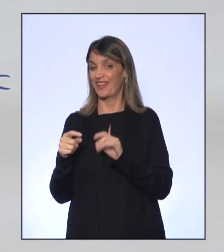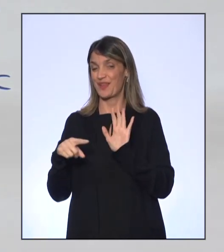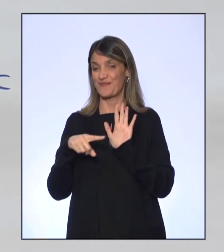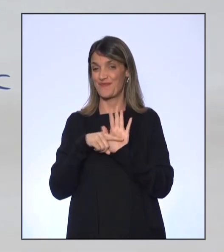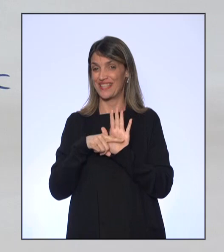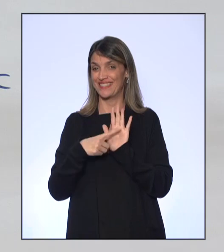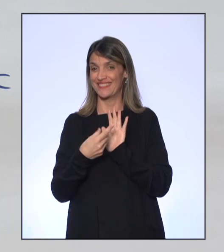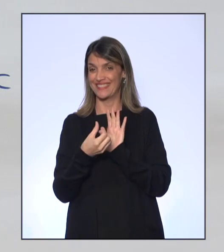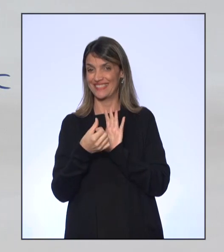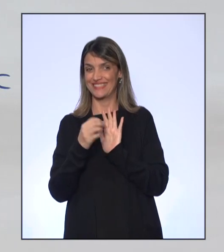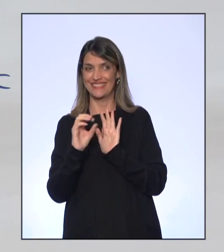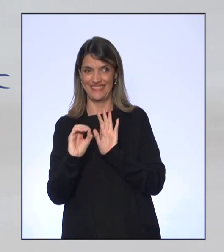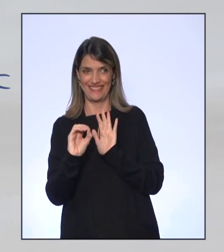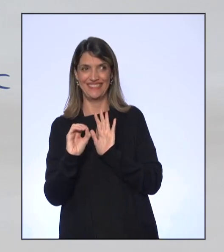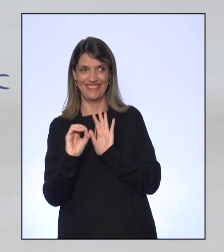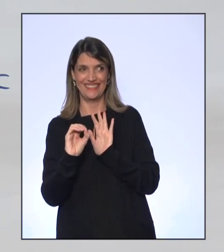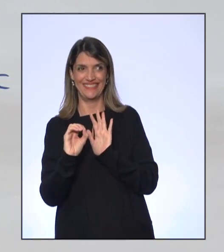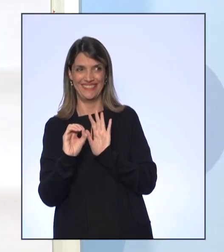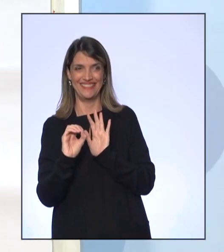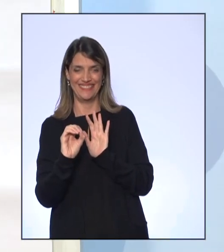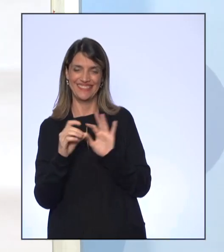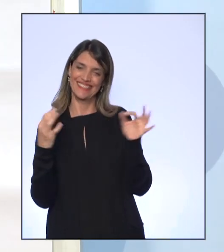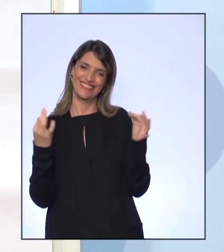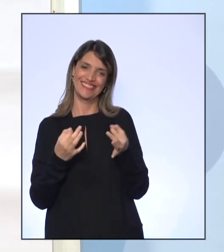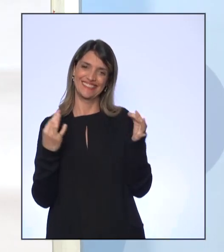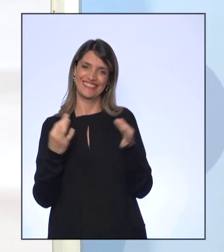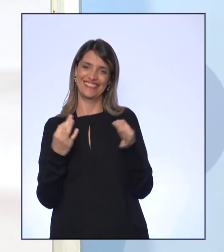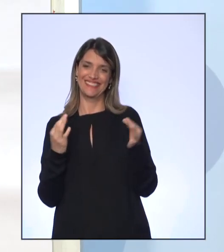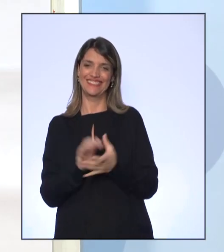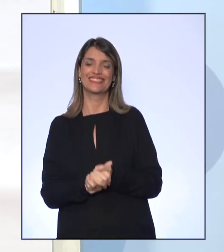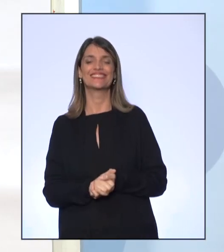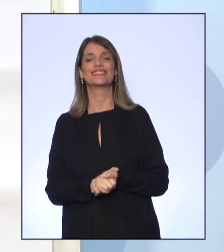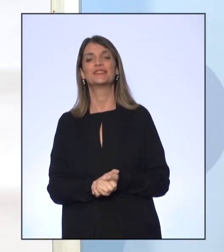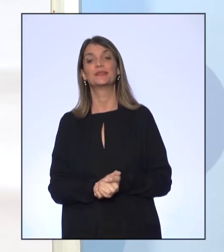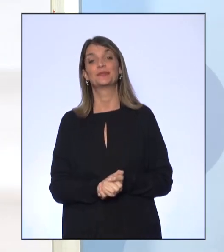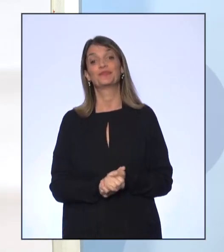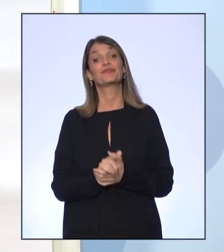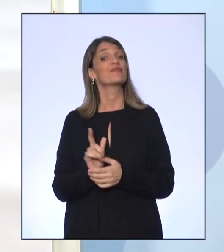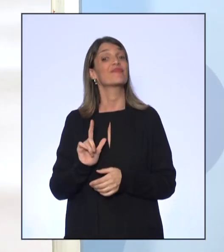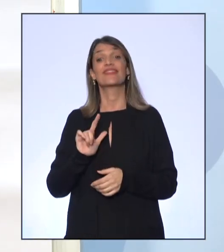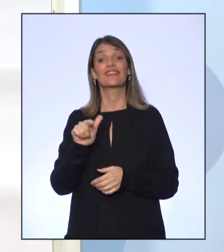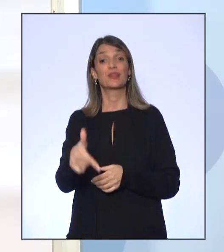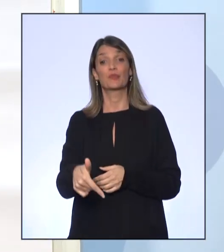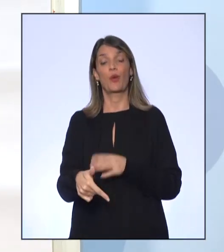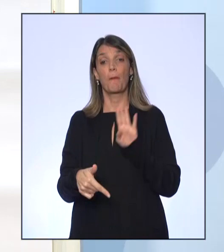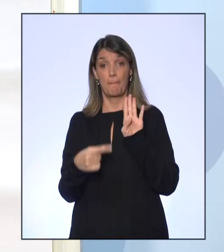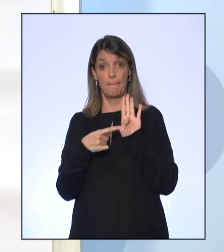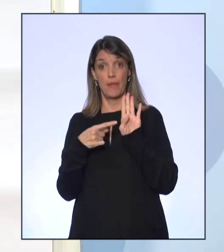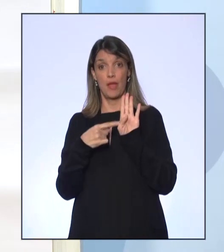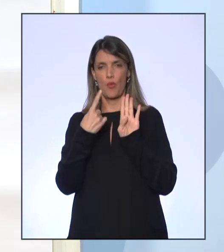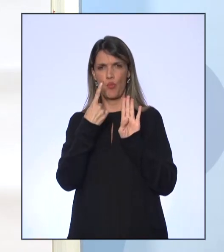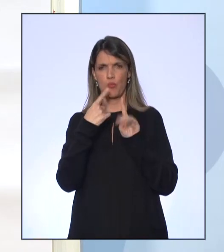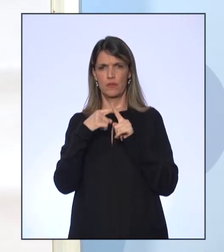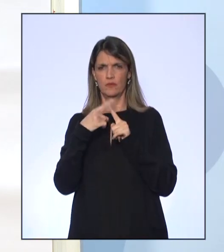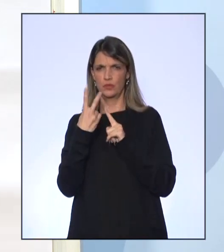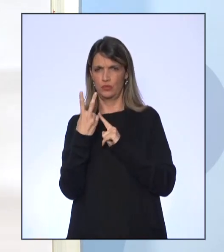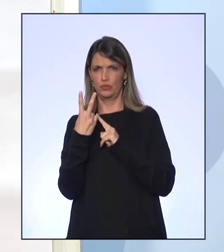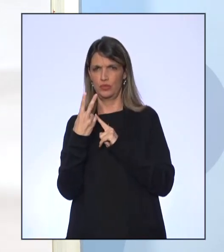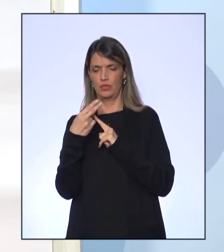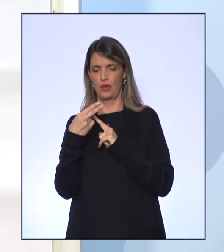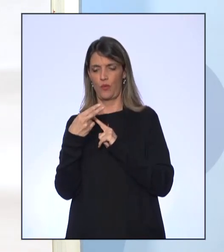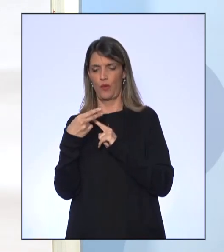Menos 60. Boa, fechou. Aí eu tenho o seguinte. 1 vezes 2.